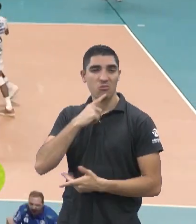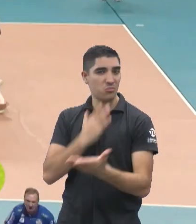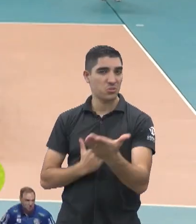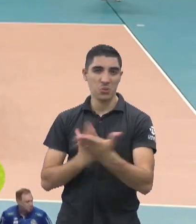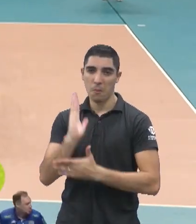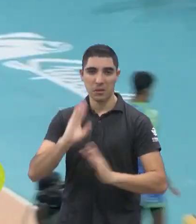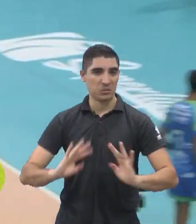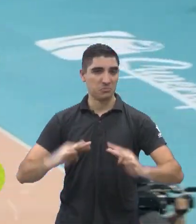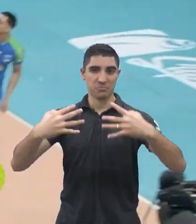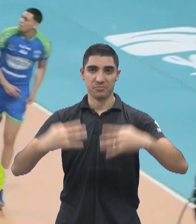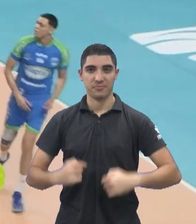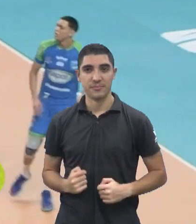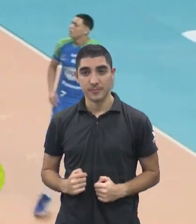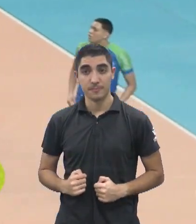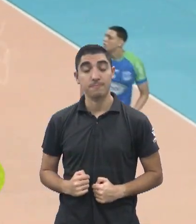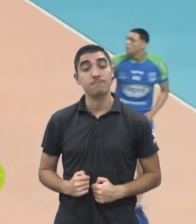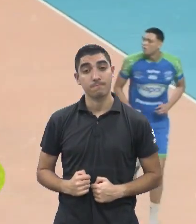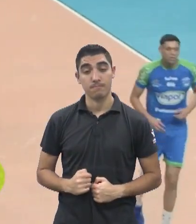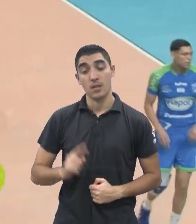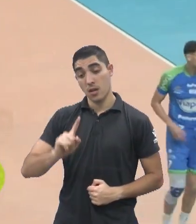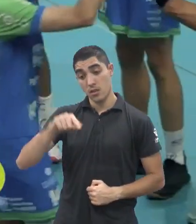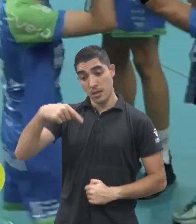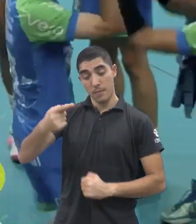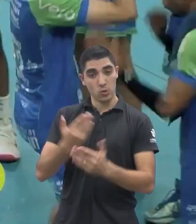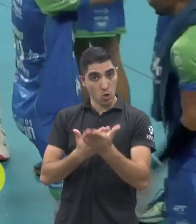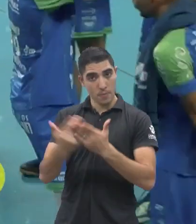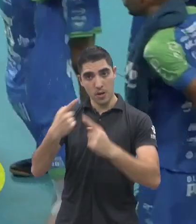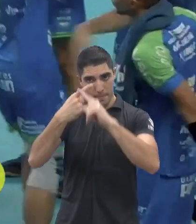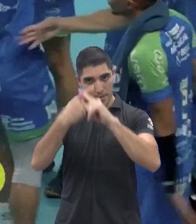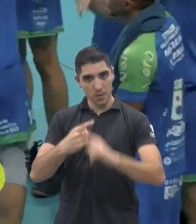primeira fase. Já na Superliga, na temporada